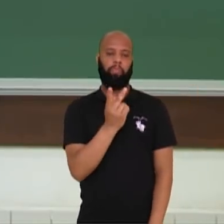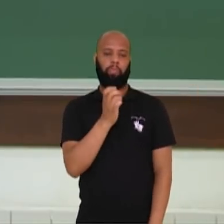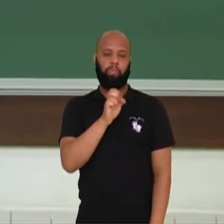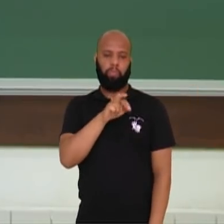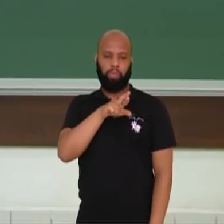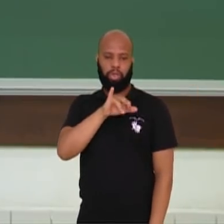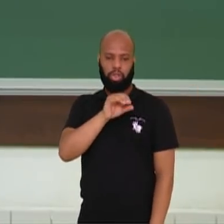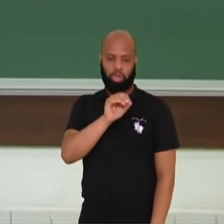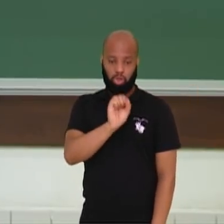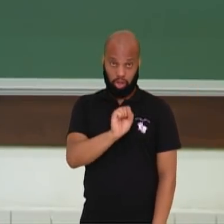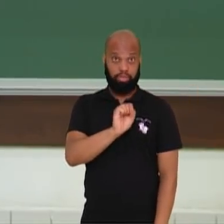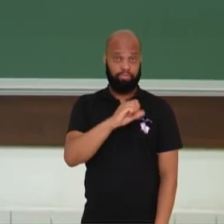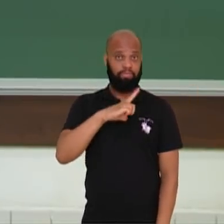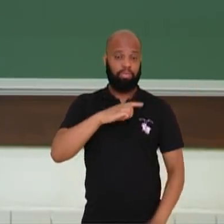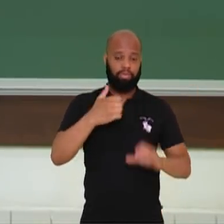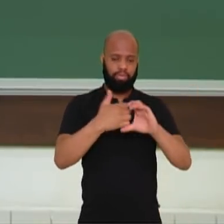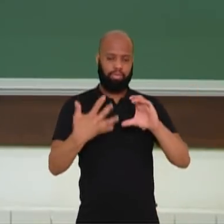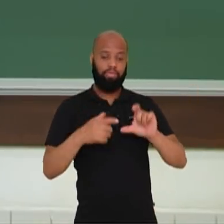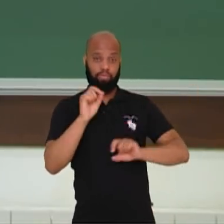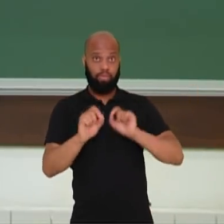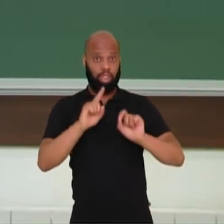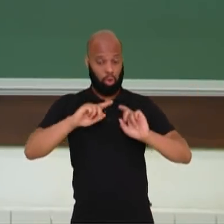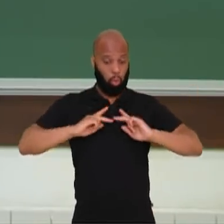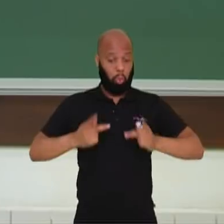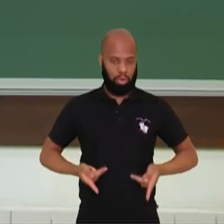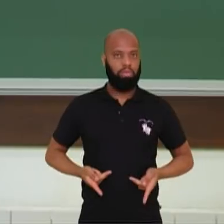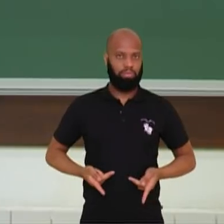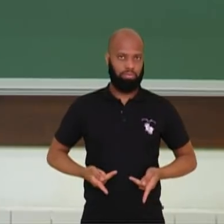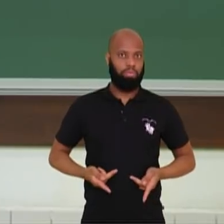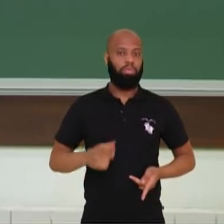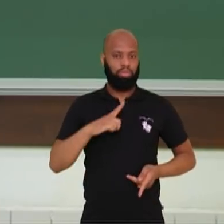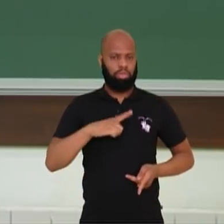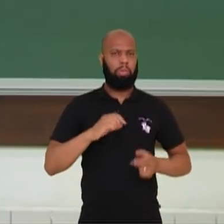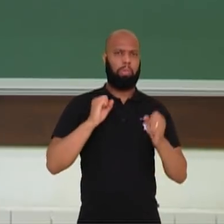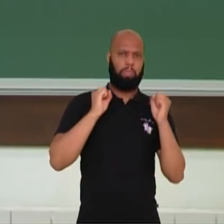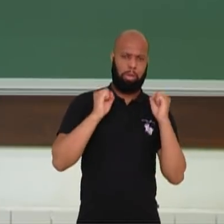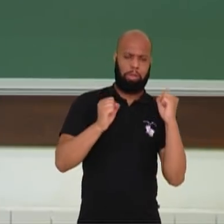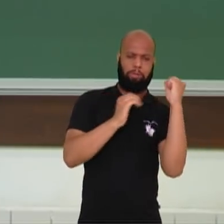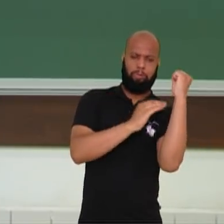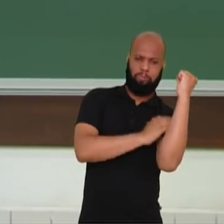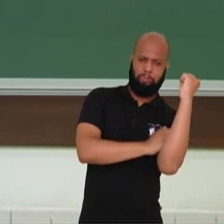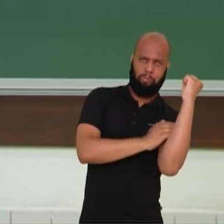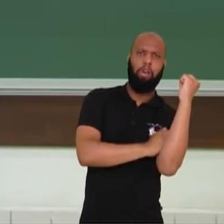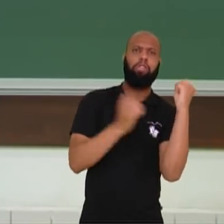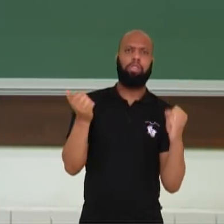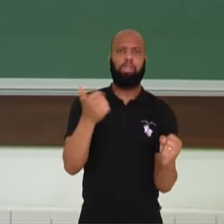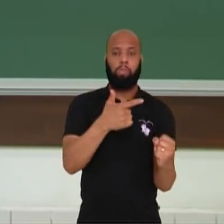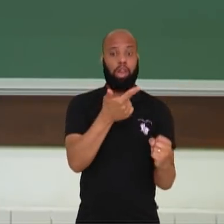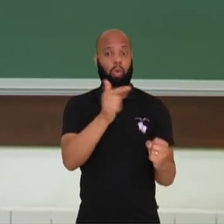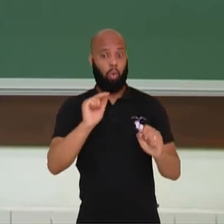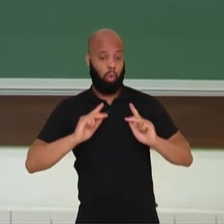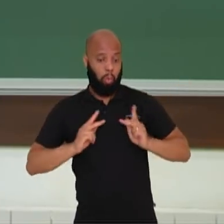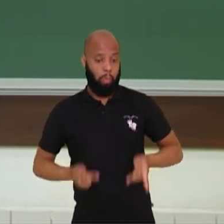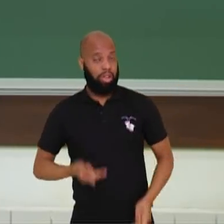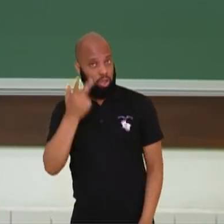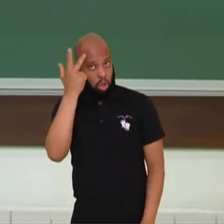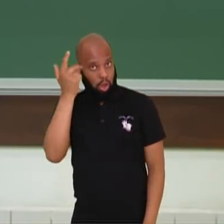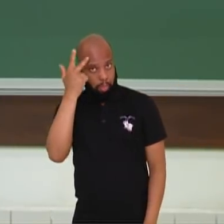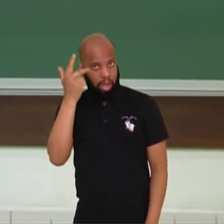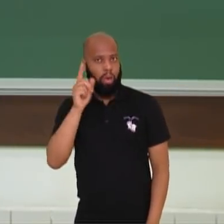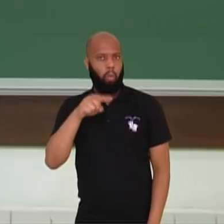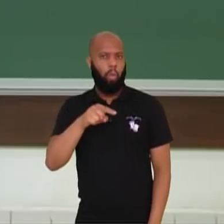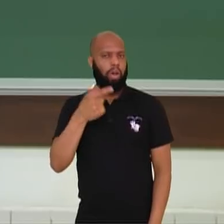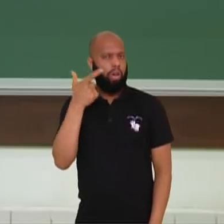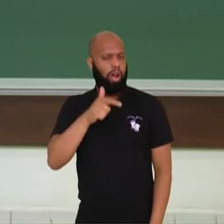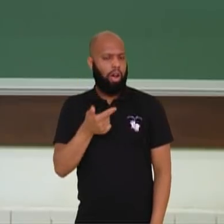dos heróis que são marcantes é que eles são mortais. Embora tenham poderes muito elevados acima dos seres humanos, mais